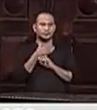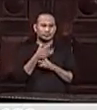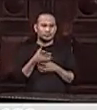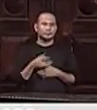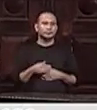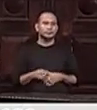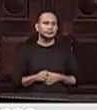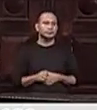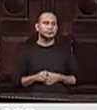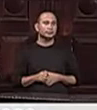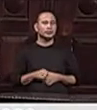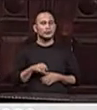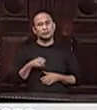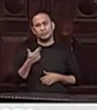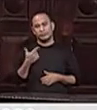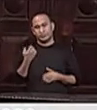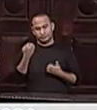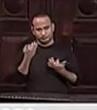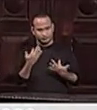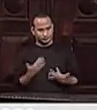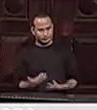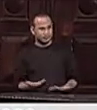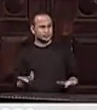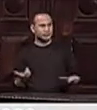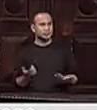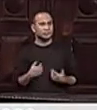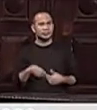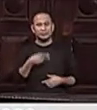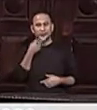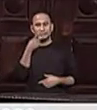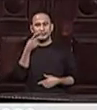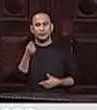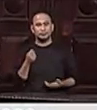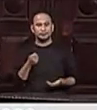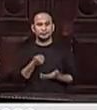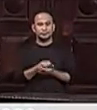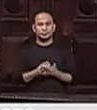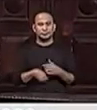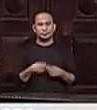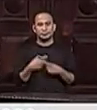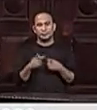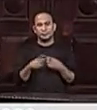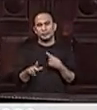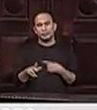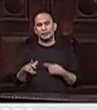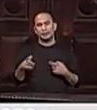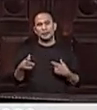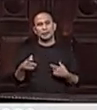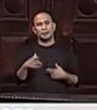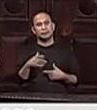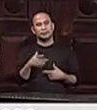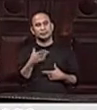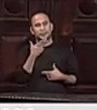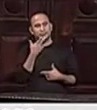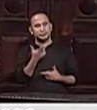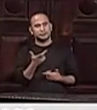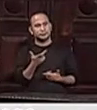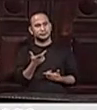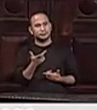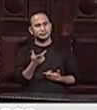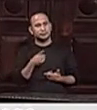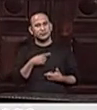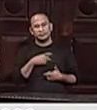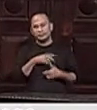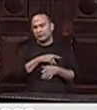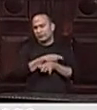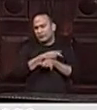é injustificável lançar isso na conta apenas da crise econômica. Existem várias maneiras para cuidar do